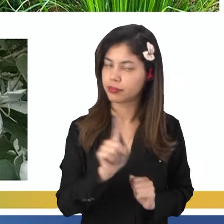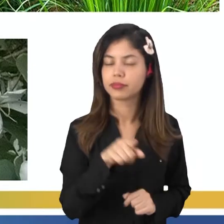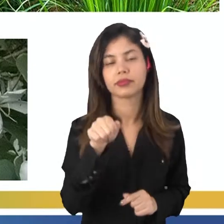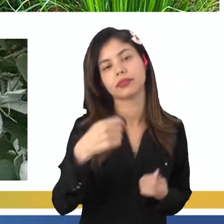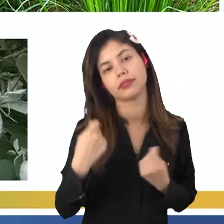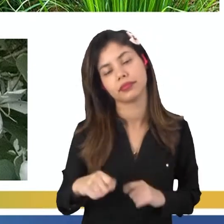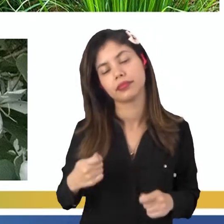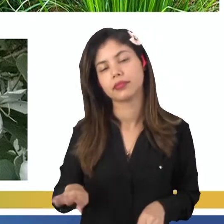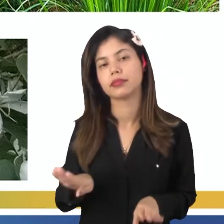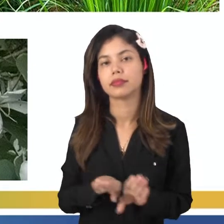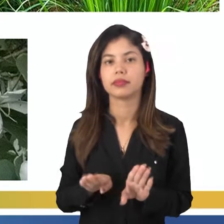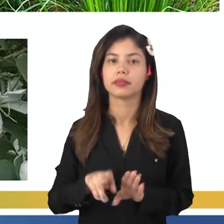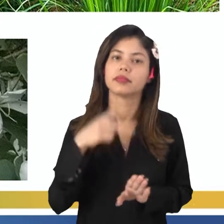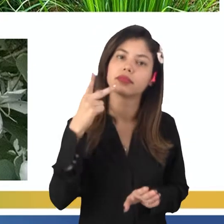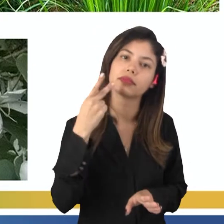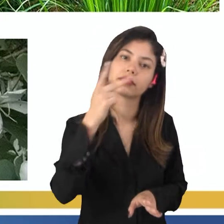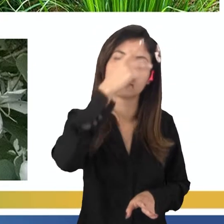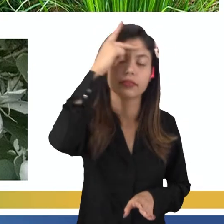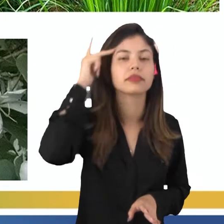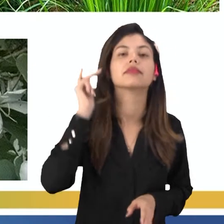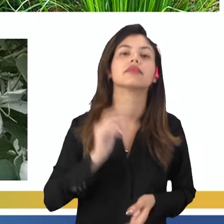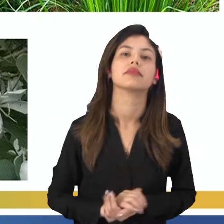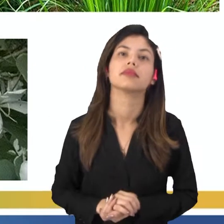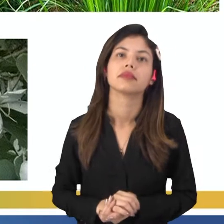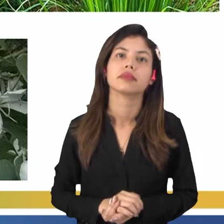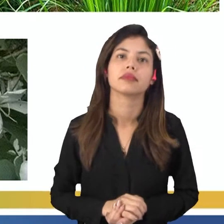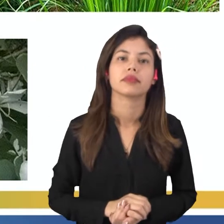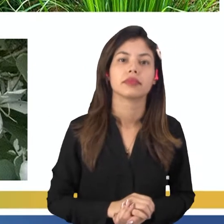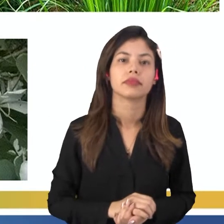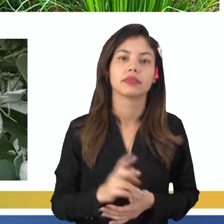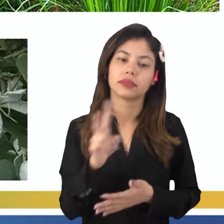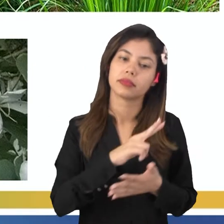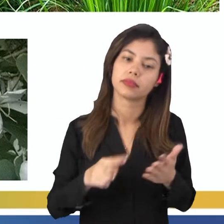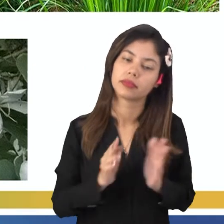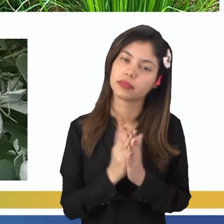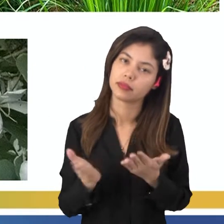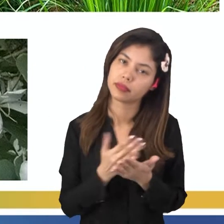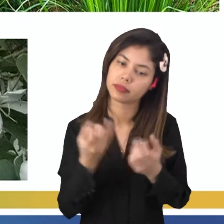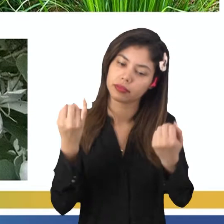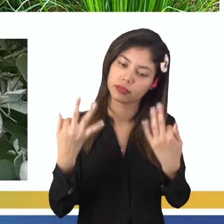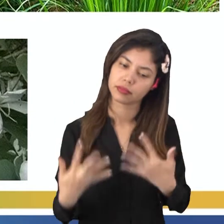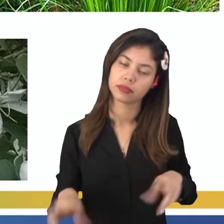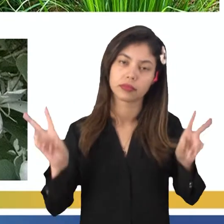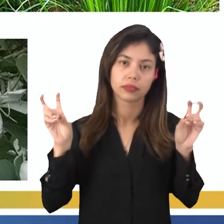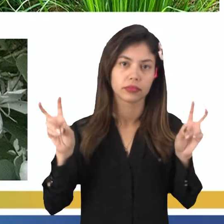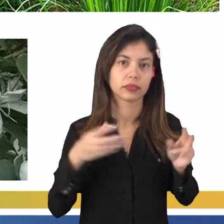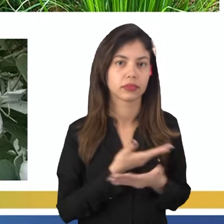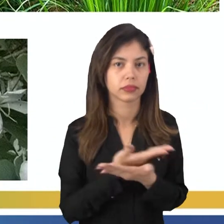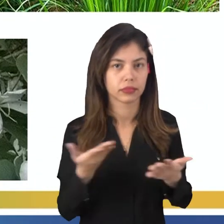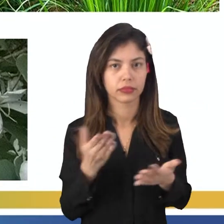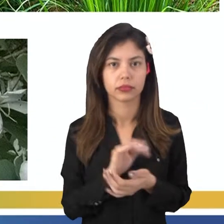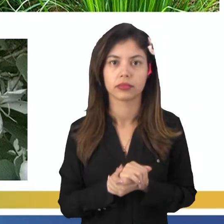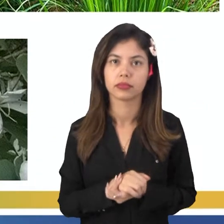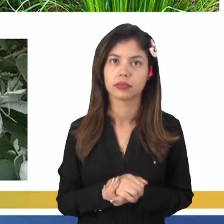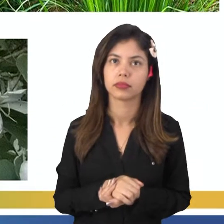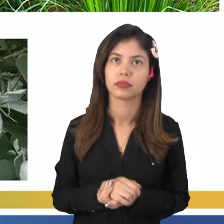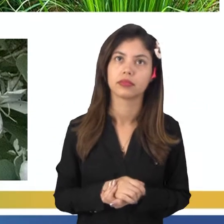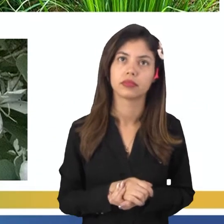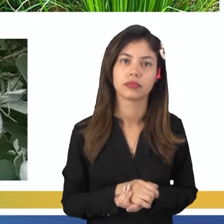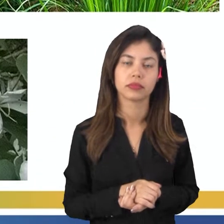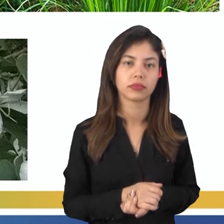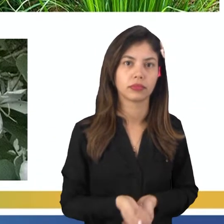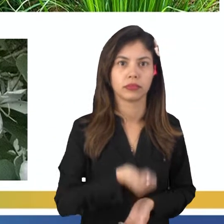você precisa falar com um especialista ou pelo menos ler algum livro que trata da temática, para você não se